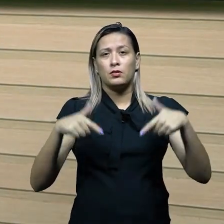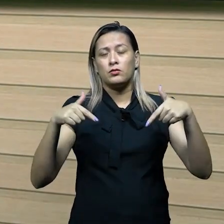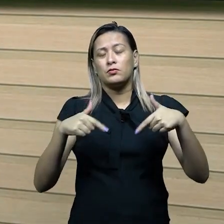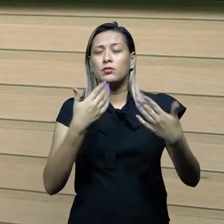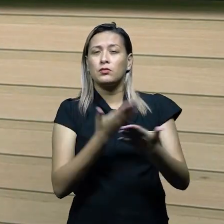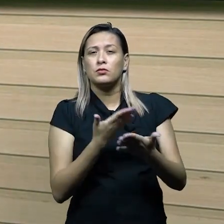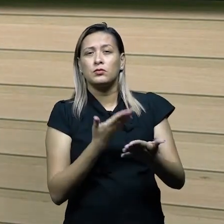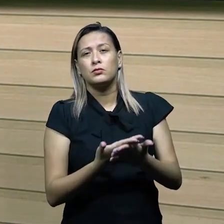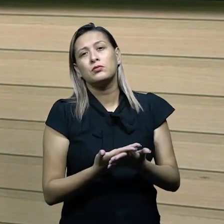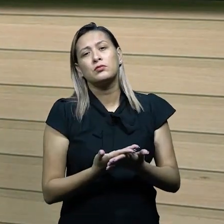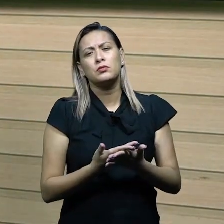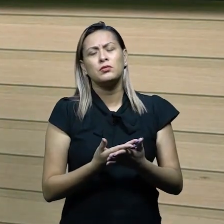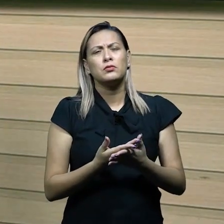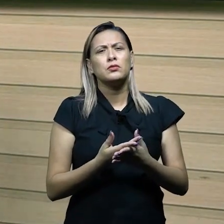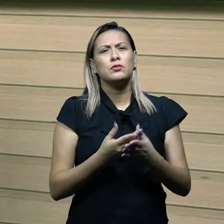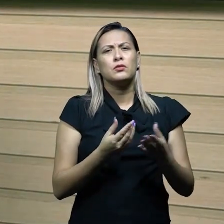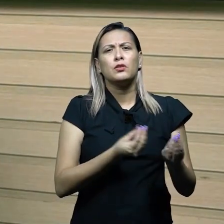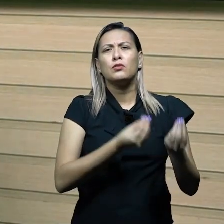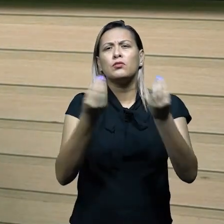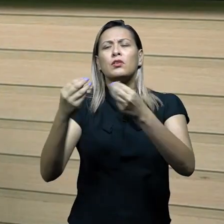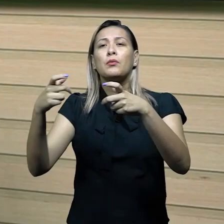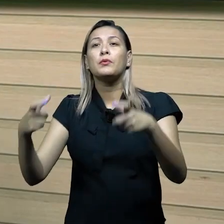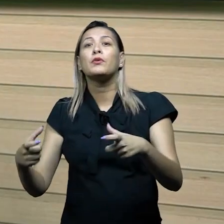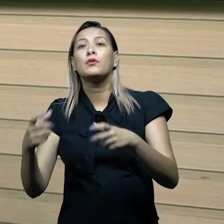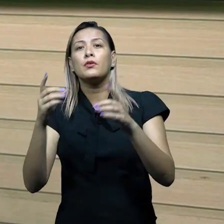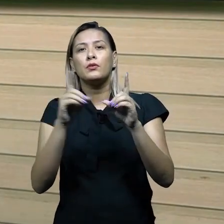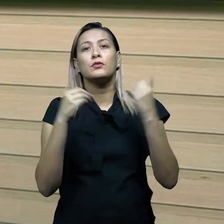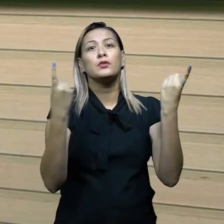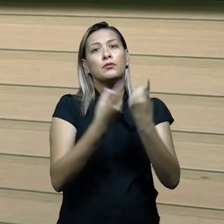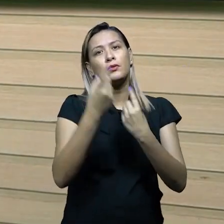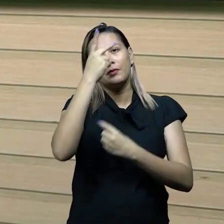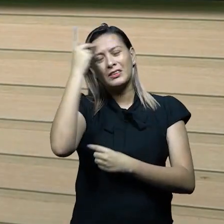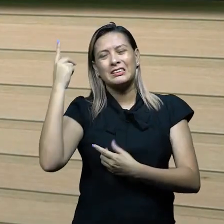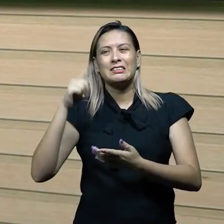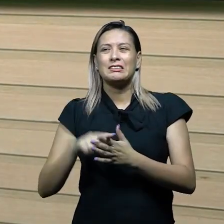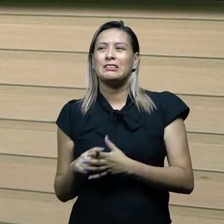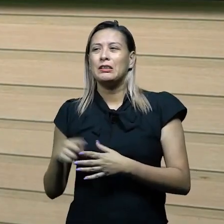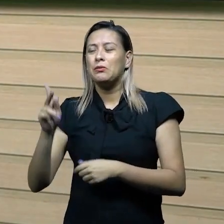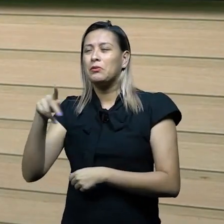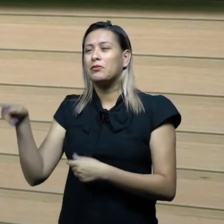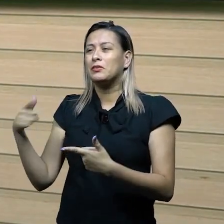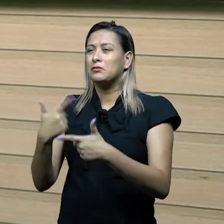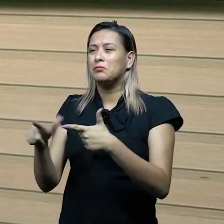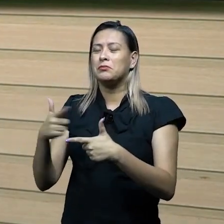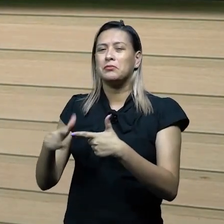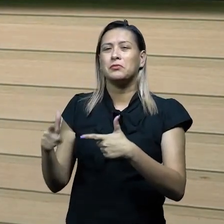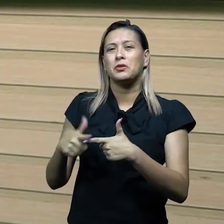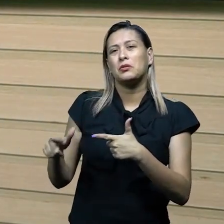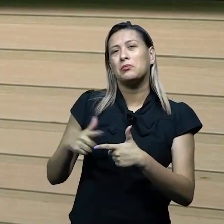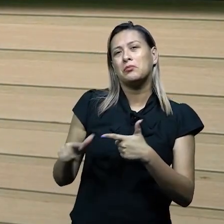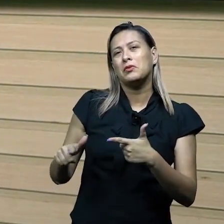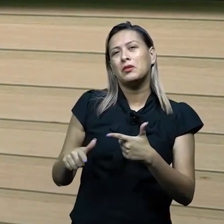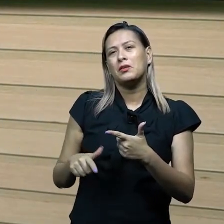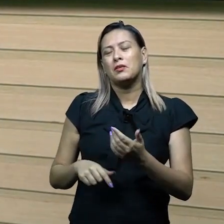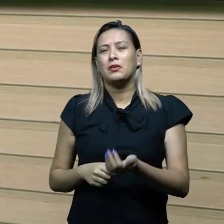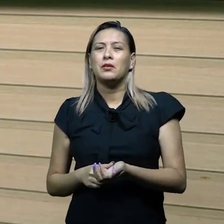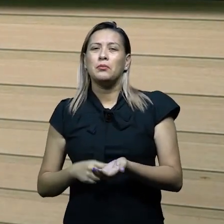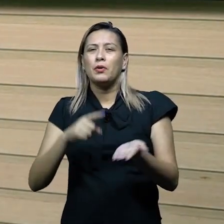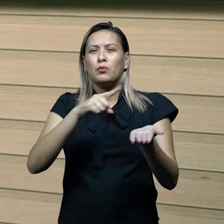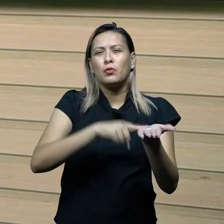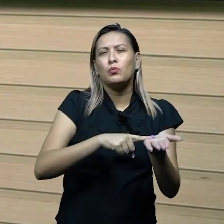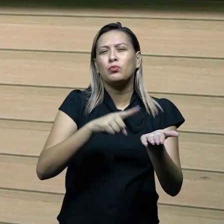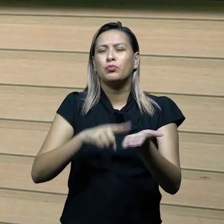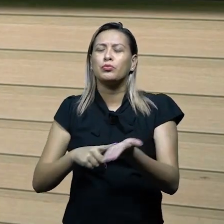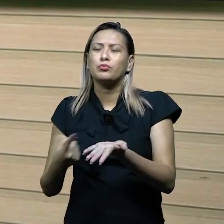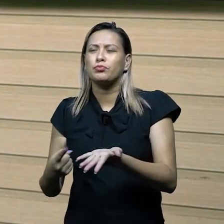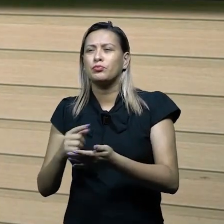documentos? Departamento pessoal. Luiz Guterres, eu senti que teve um problema no meu ponto, um desconto que não era para ter, uma foto